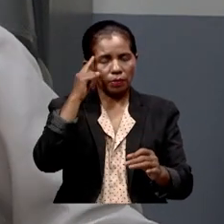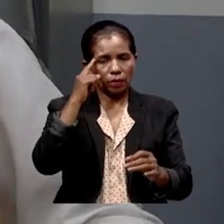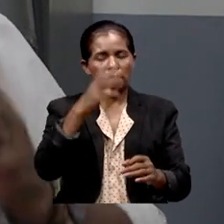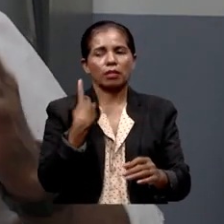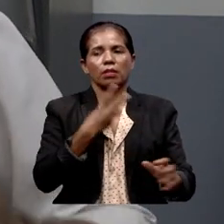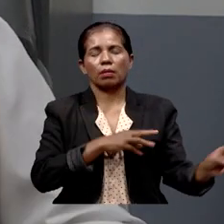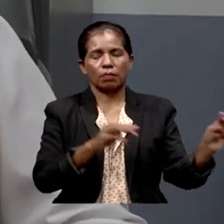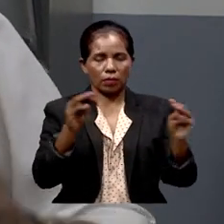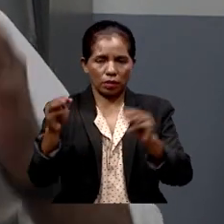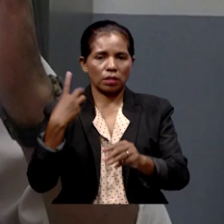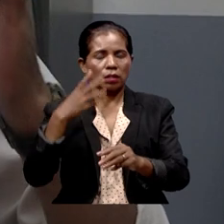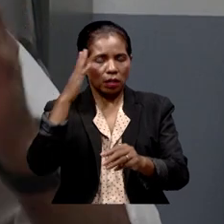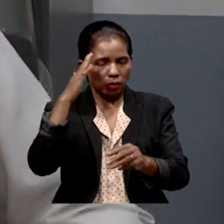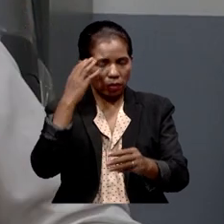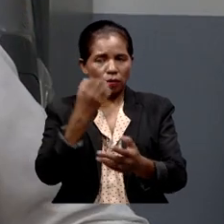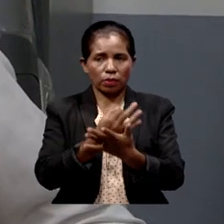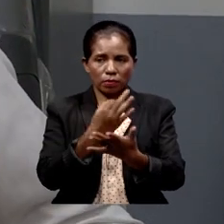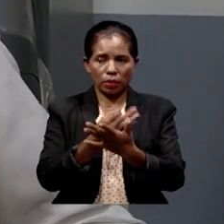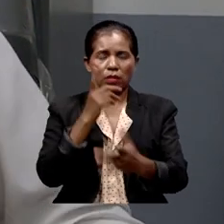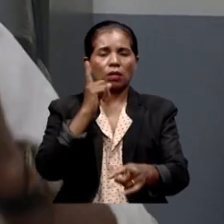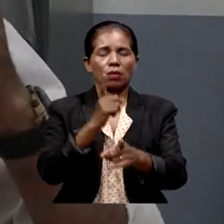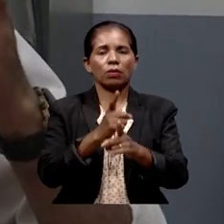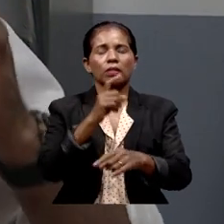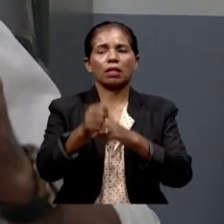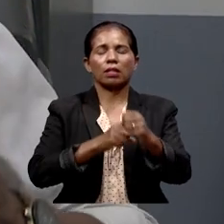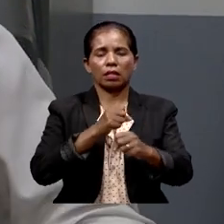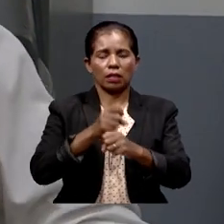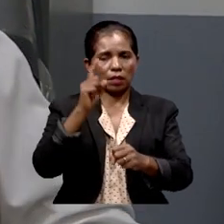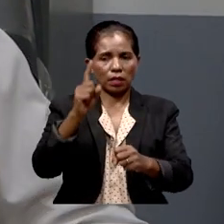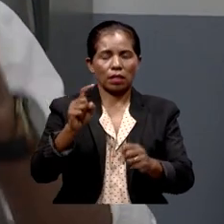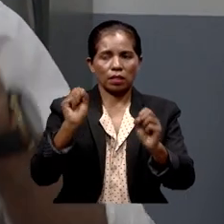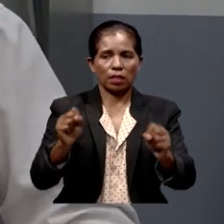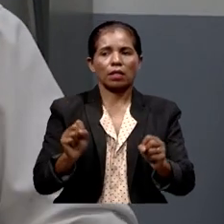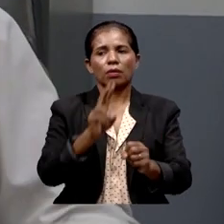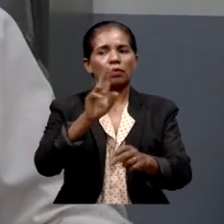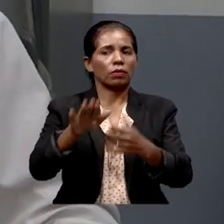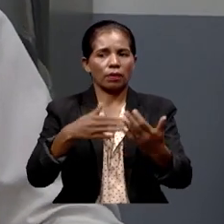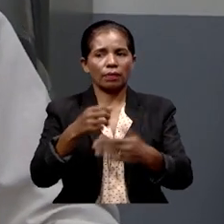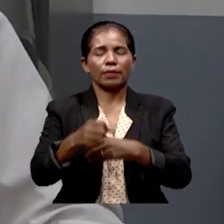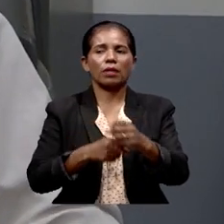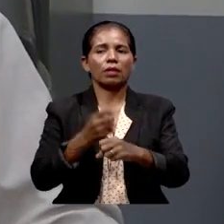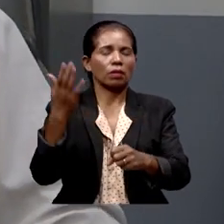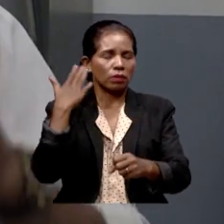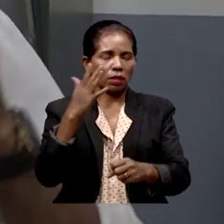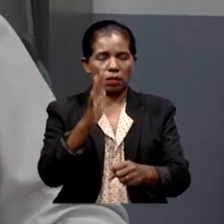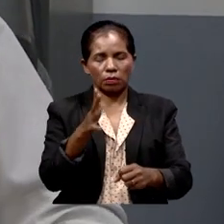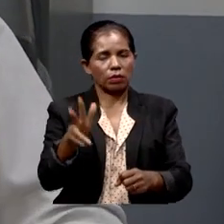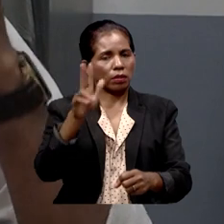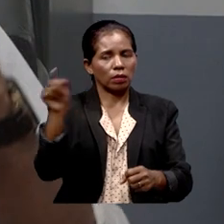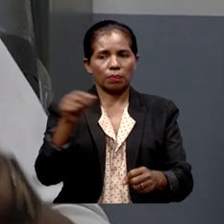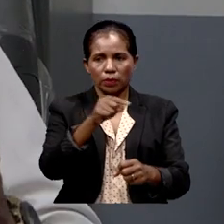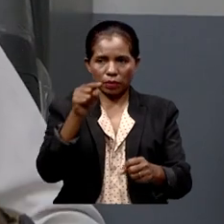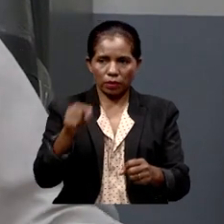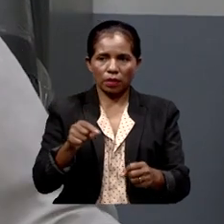tamuda ita hanoi ngata orsamen siran be plan ye tinani da ne tenke executa hotu tinanko tu foi ma 53% ne hatu du